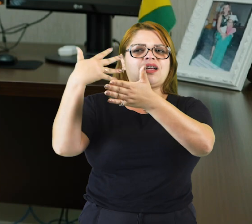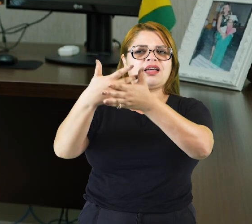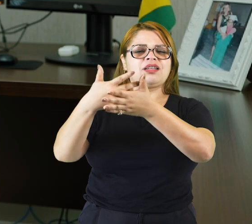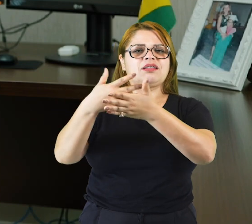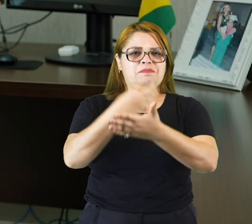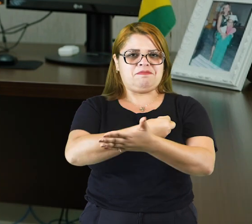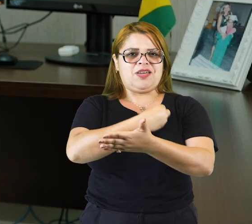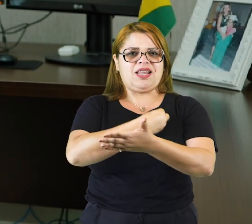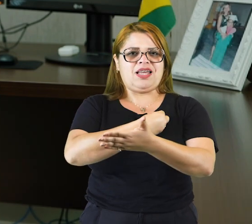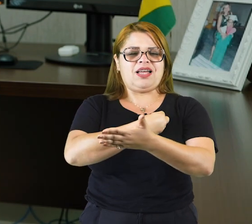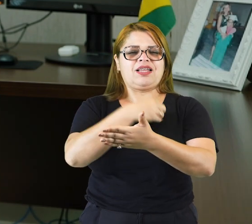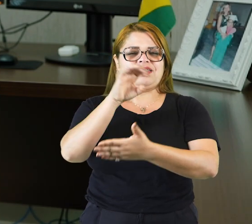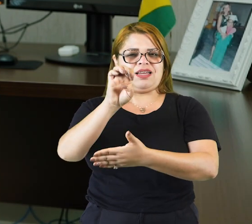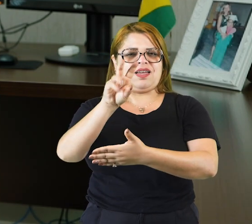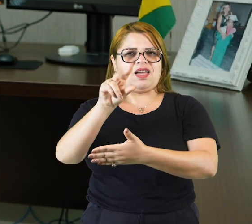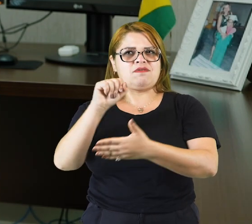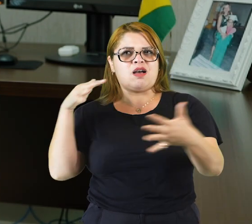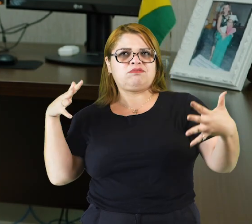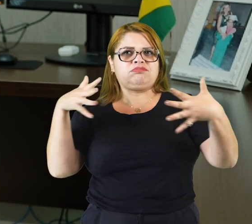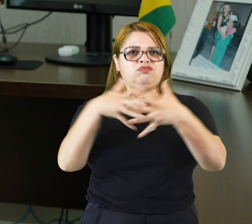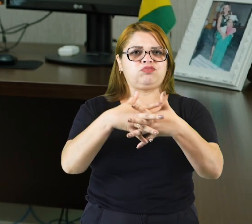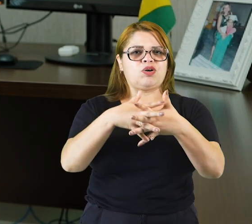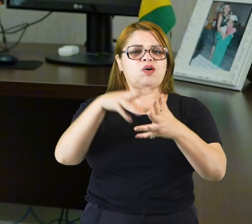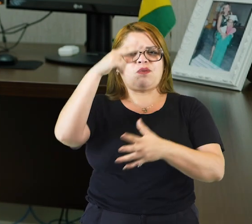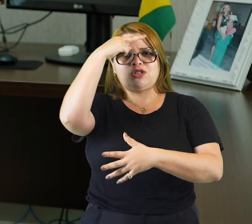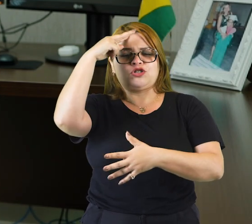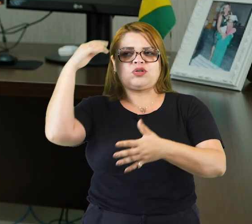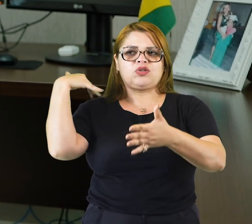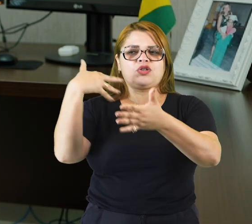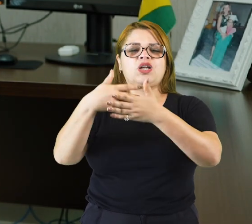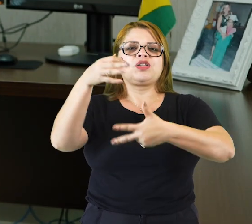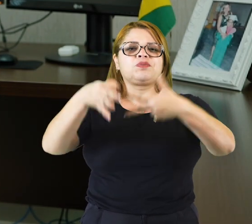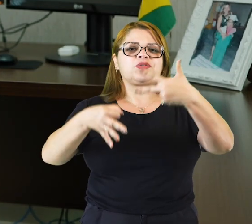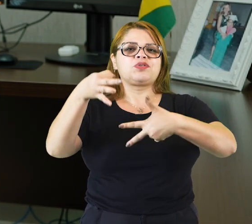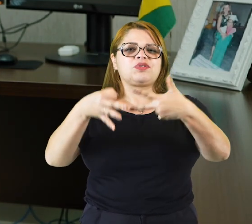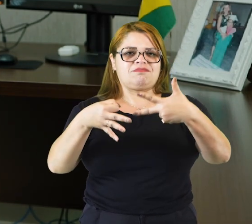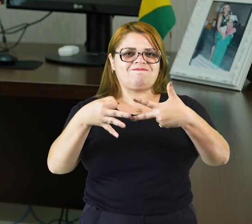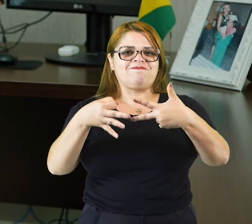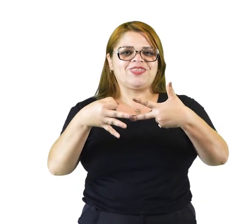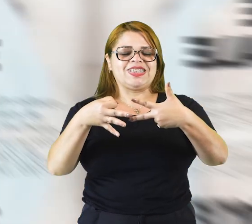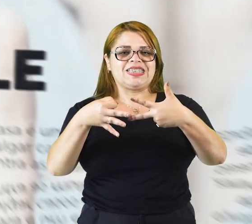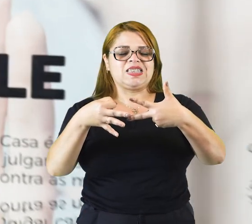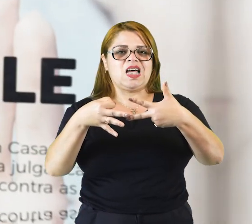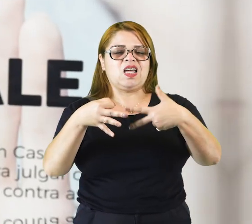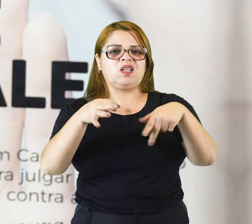Poder Judiciário. Ela exerce funções